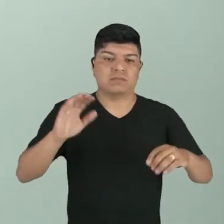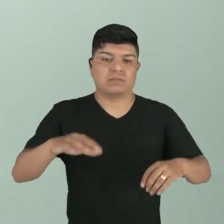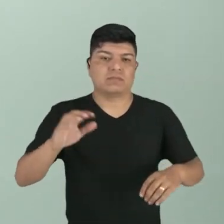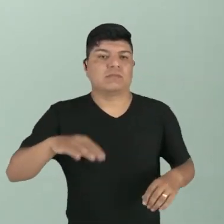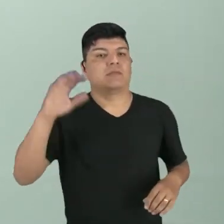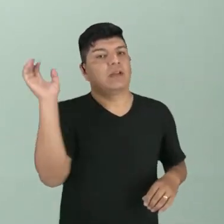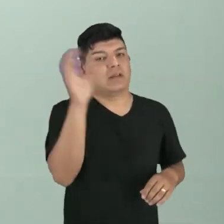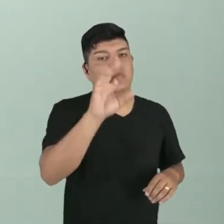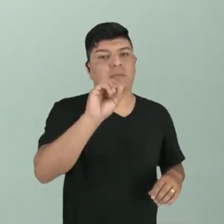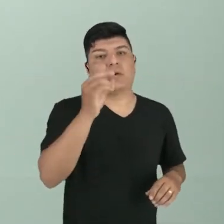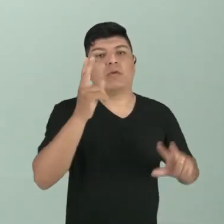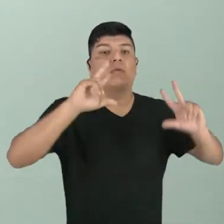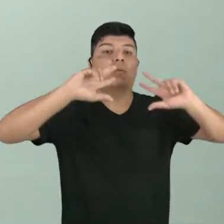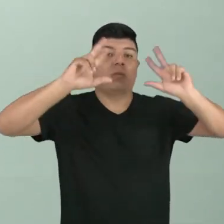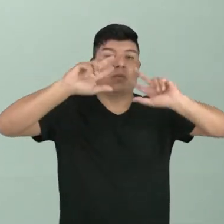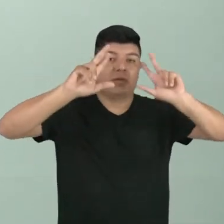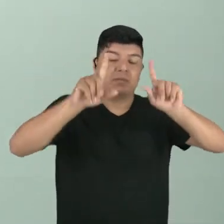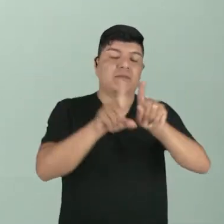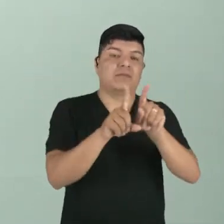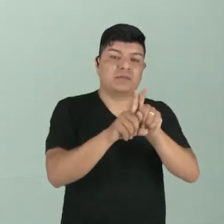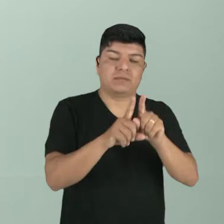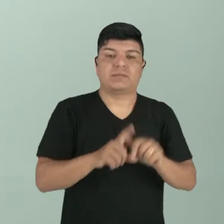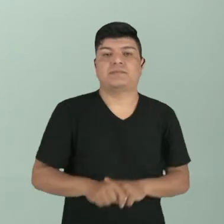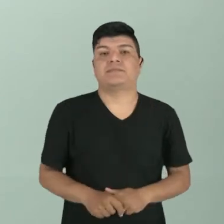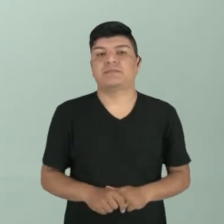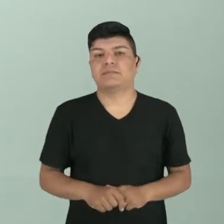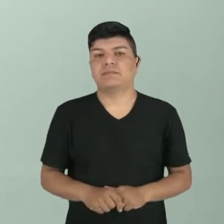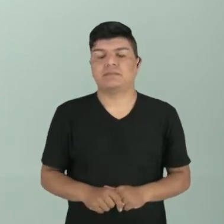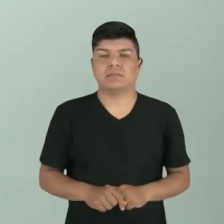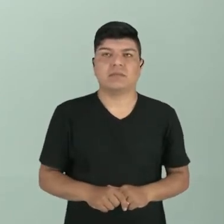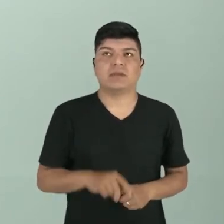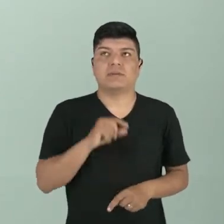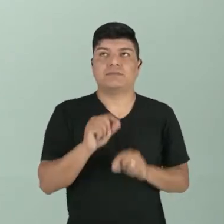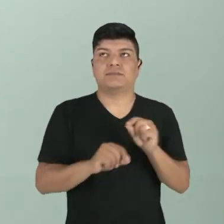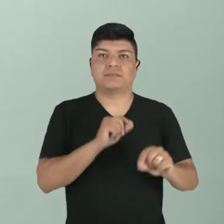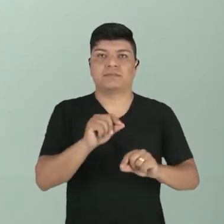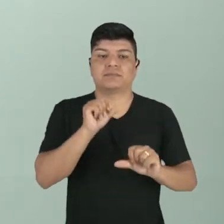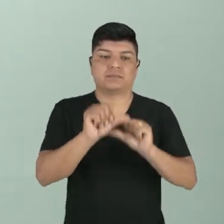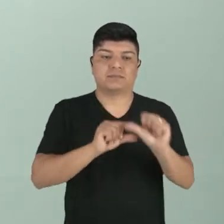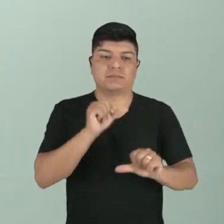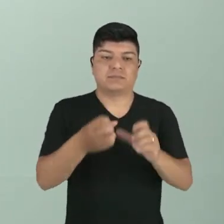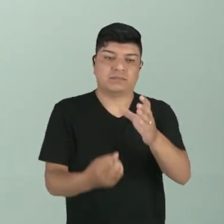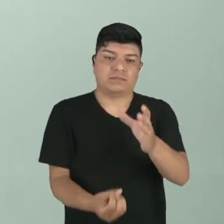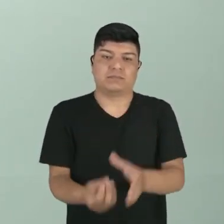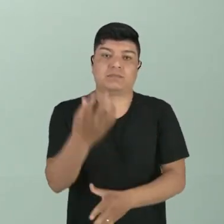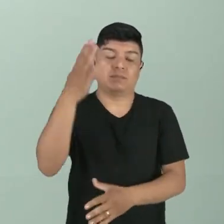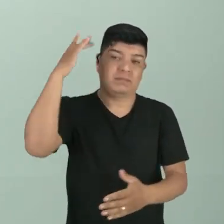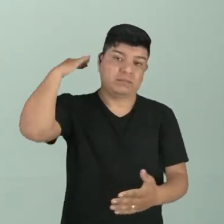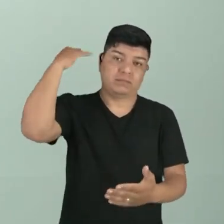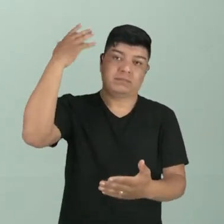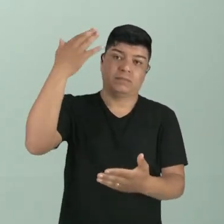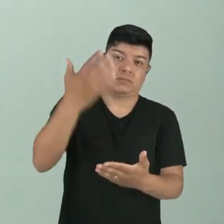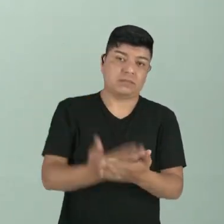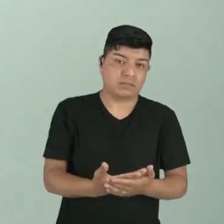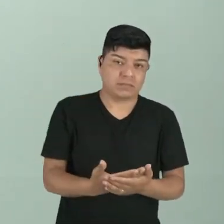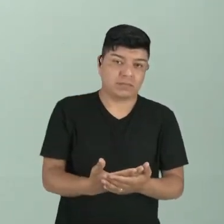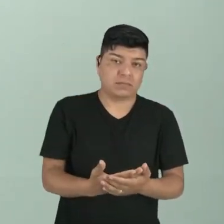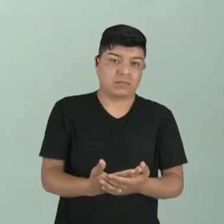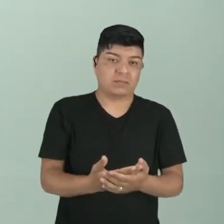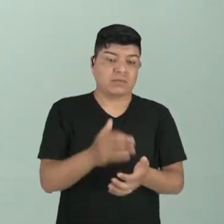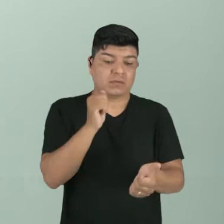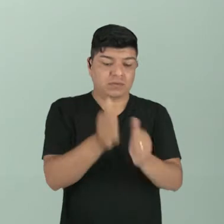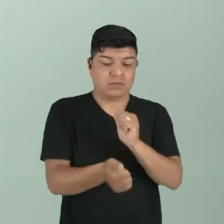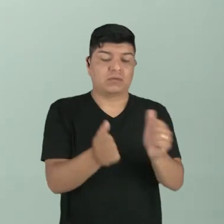jogado com as mãos e tá tudo certo tá bom que que mudou desde a sua criação até hoje mas de boa continua sendo coletivo